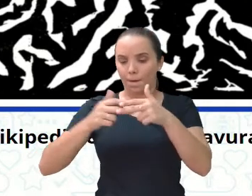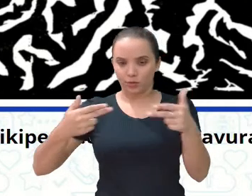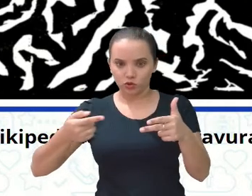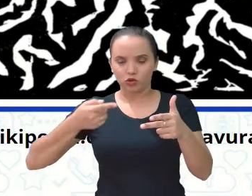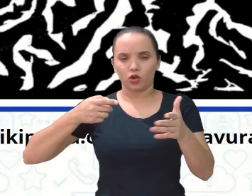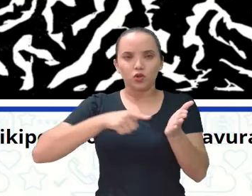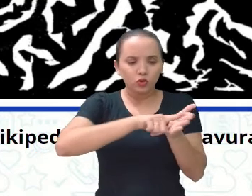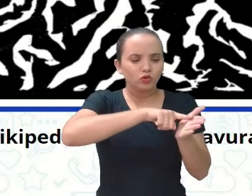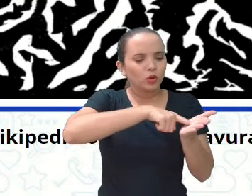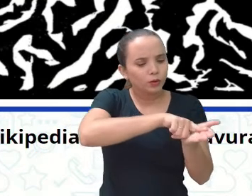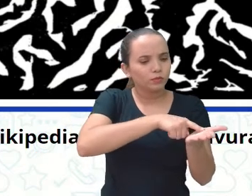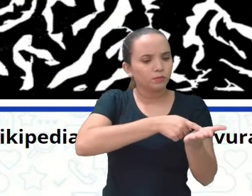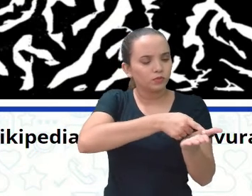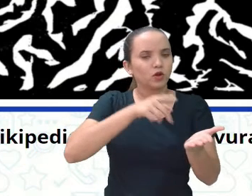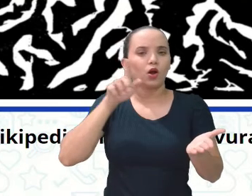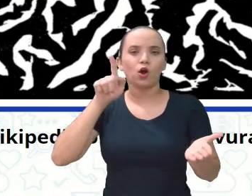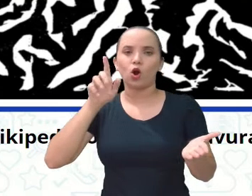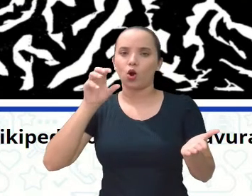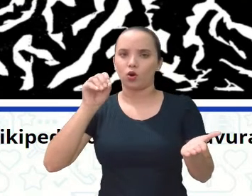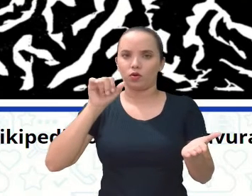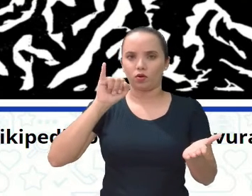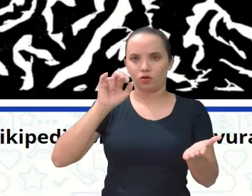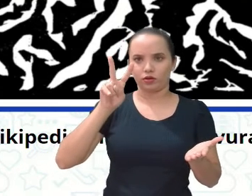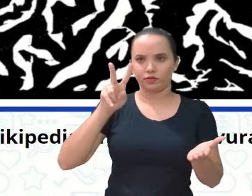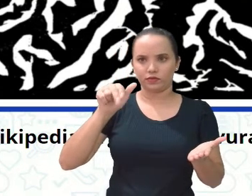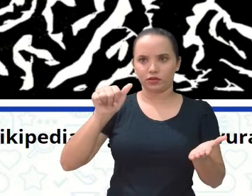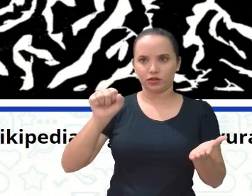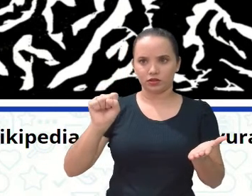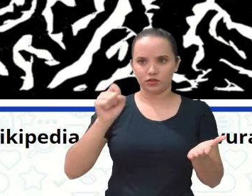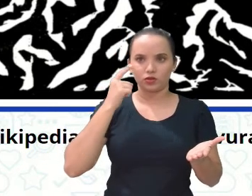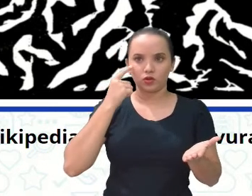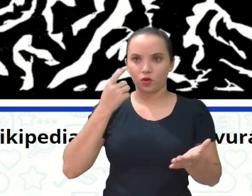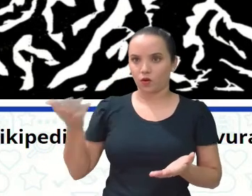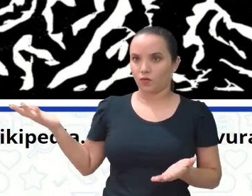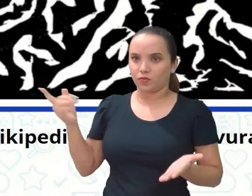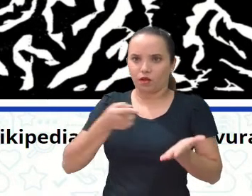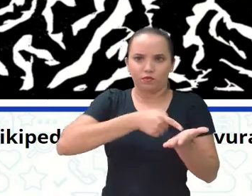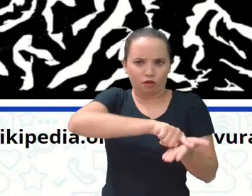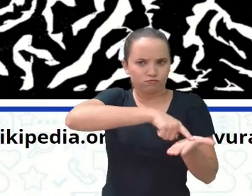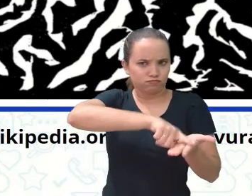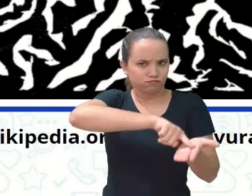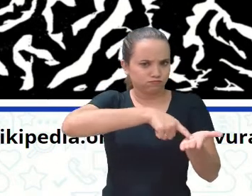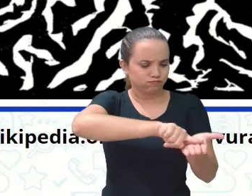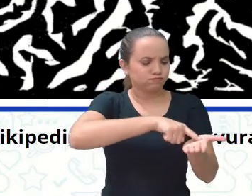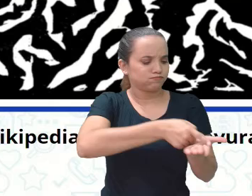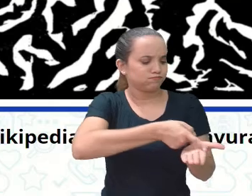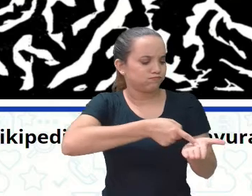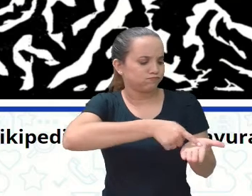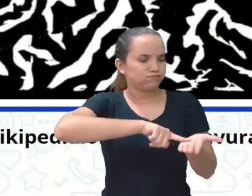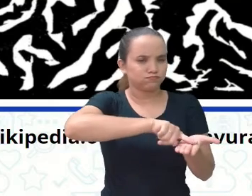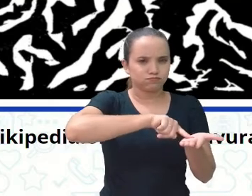e entalhe, as goivas, né? Olha aqui essa, que coisa linda!